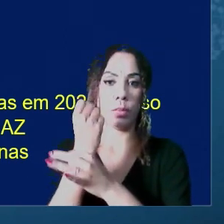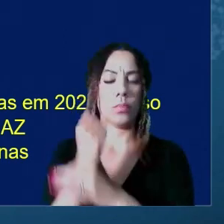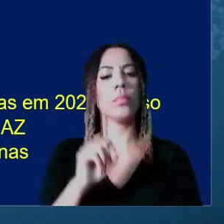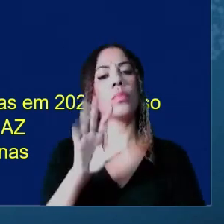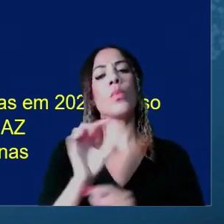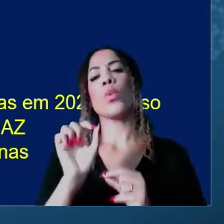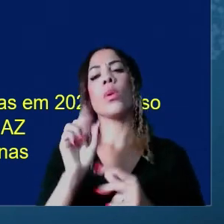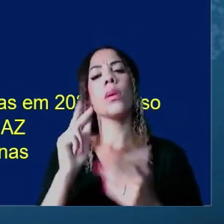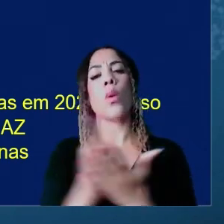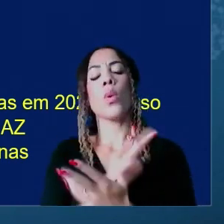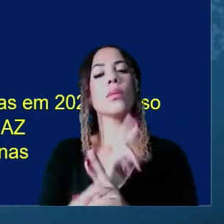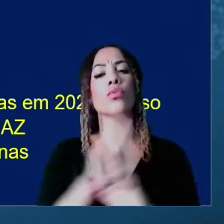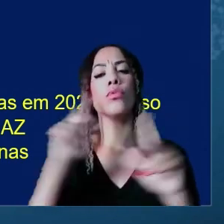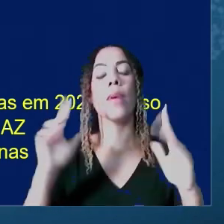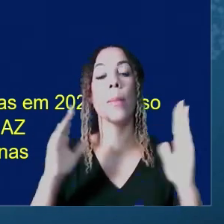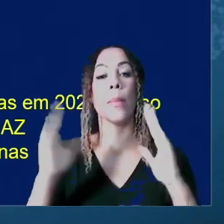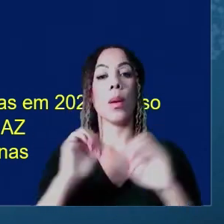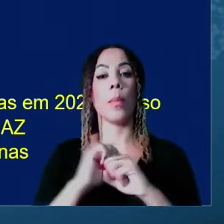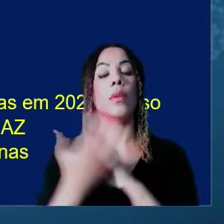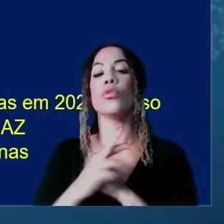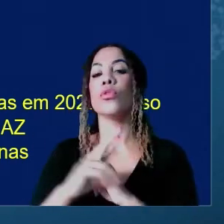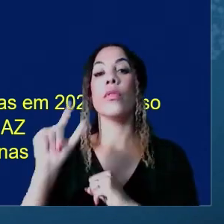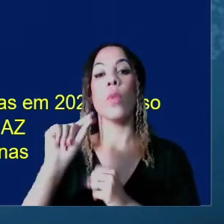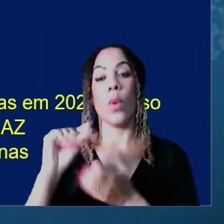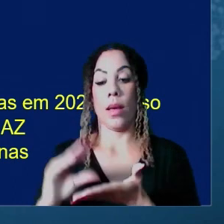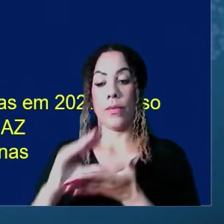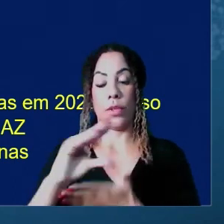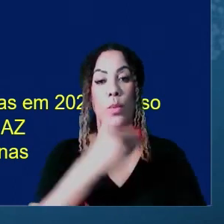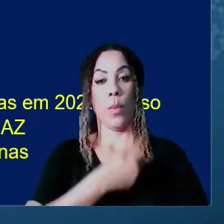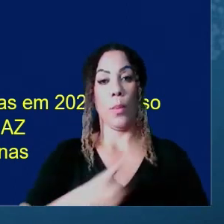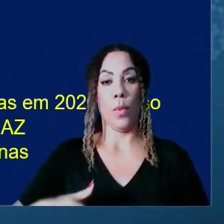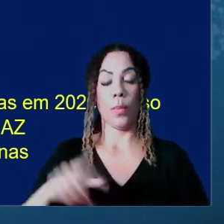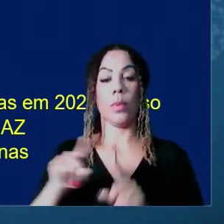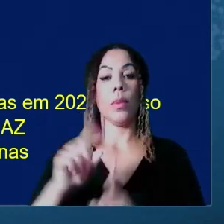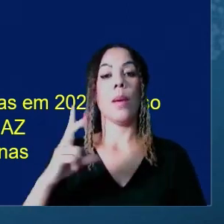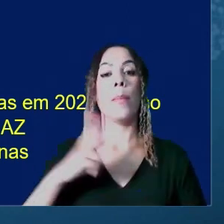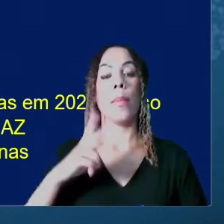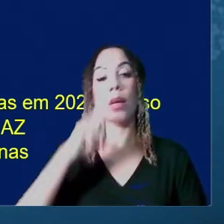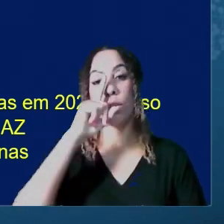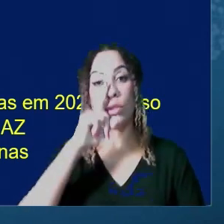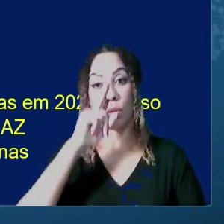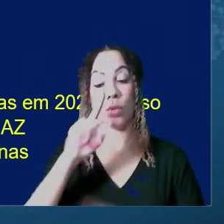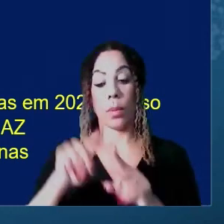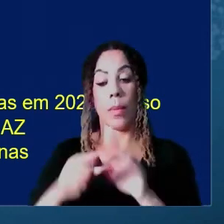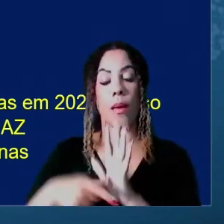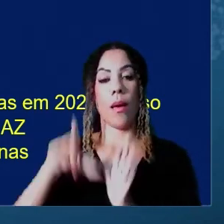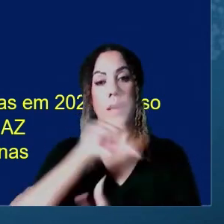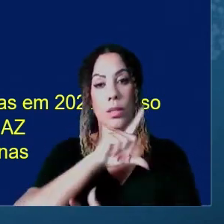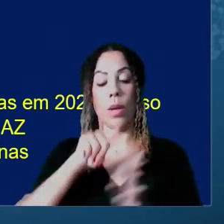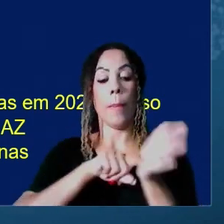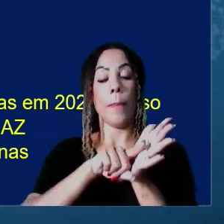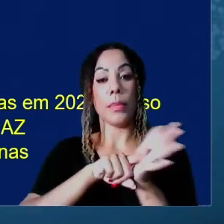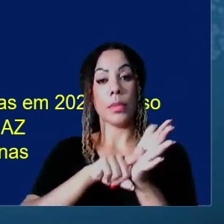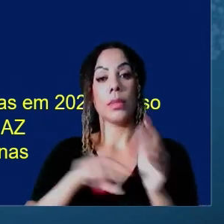a pandemia? Foi o investimento público-privado de risco significativo e antecipado, tanto em pesquisa,